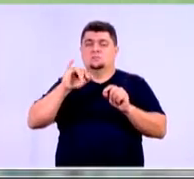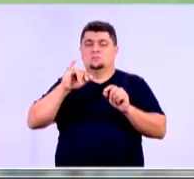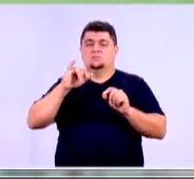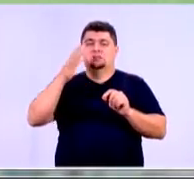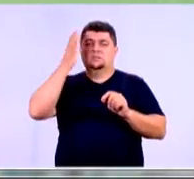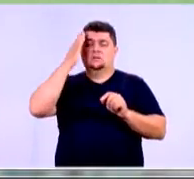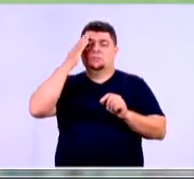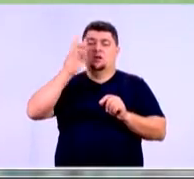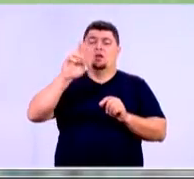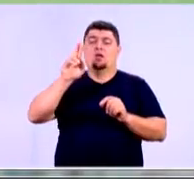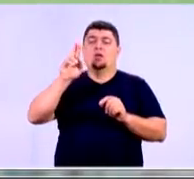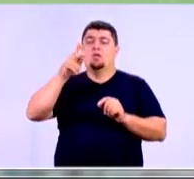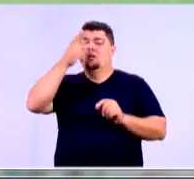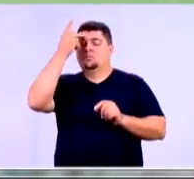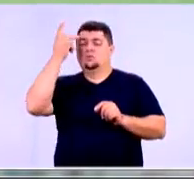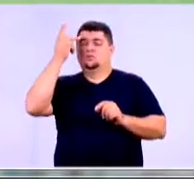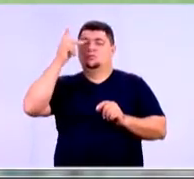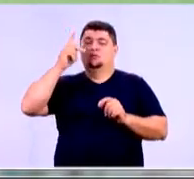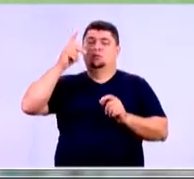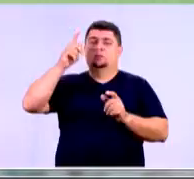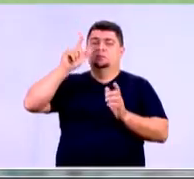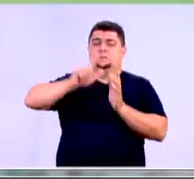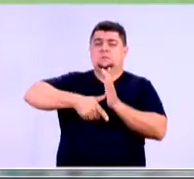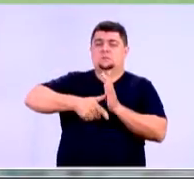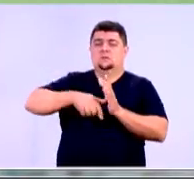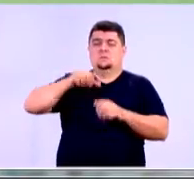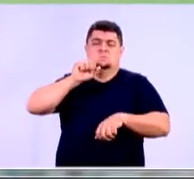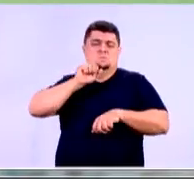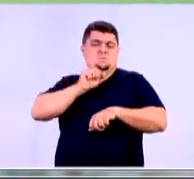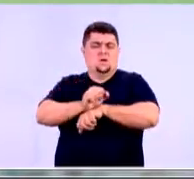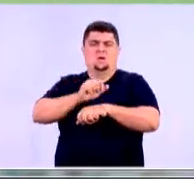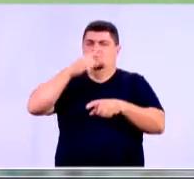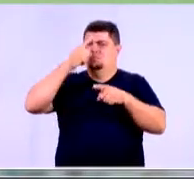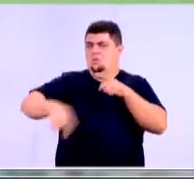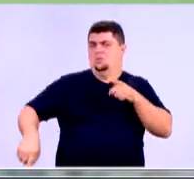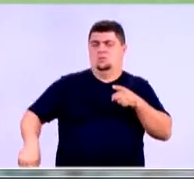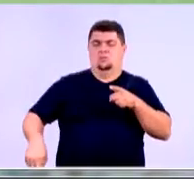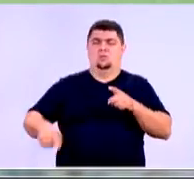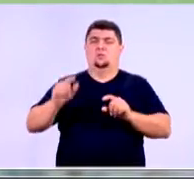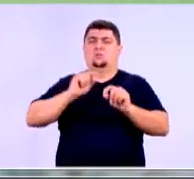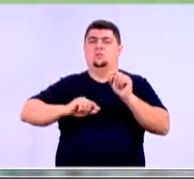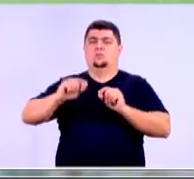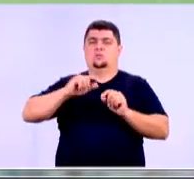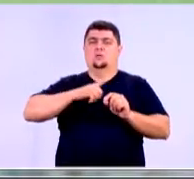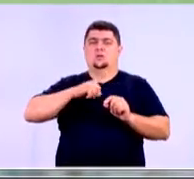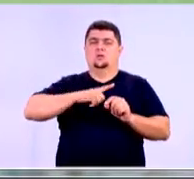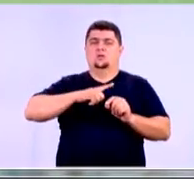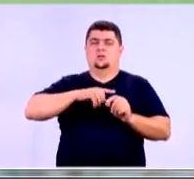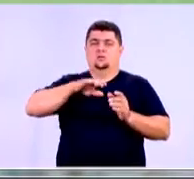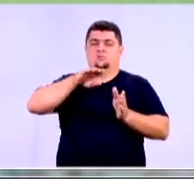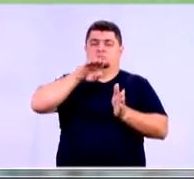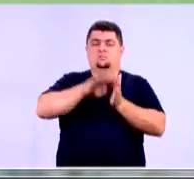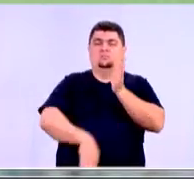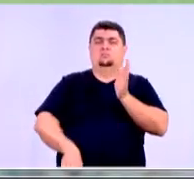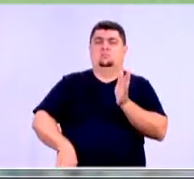que não estão pagando em dia e parar de vender para eles, ele vai ter uma